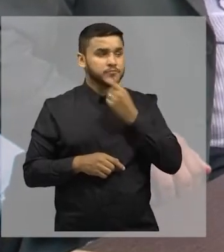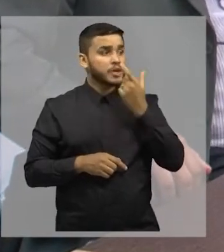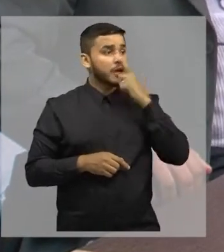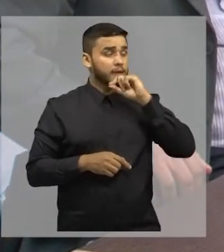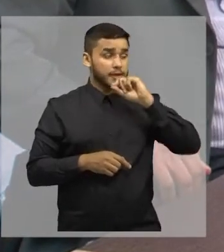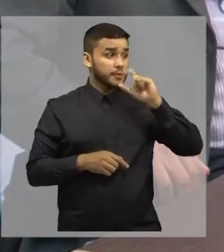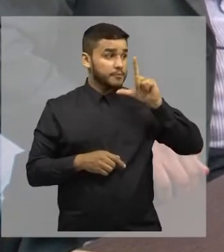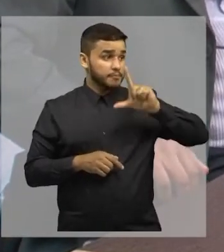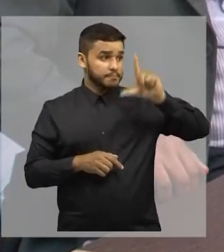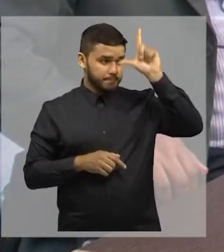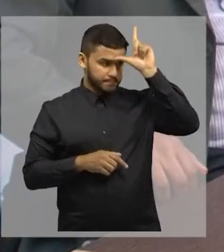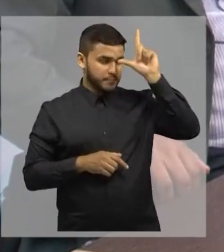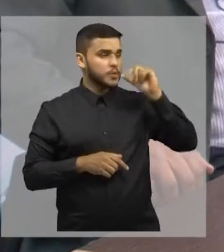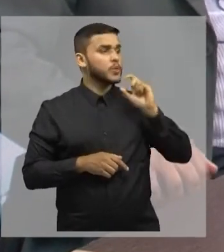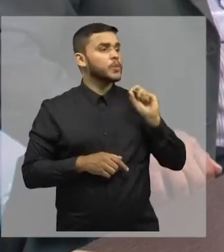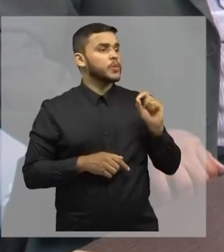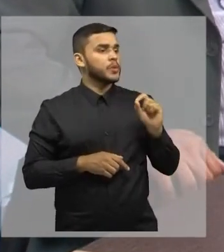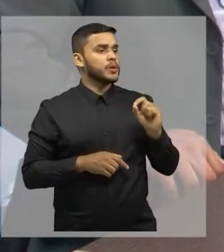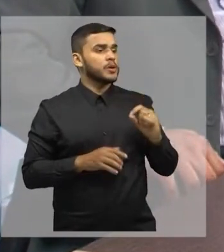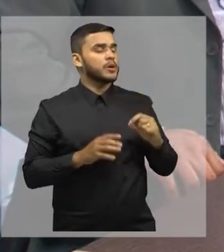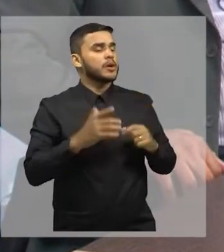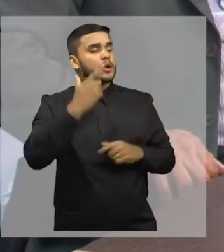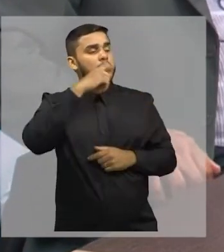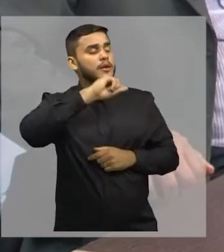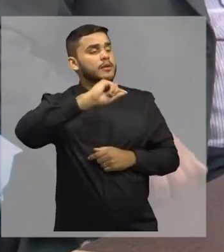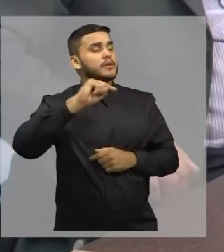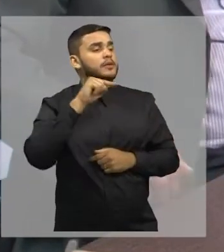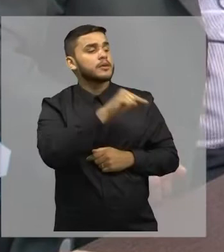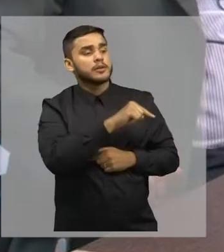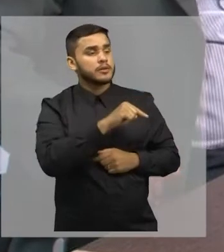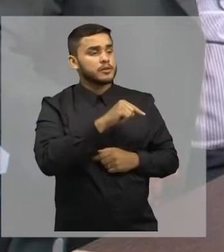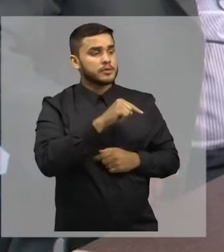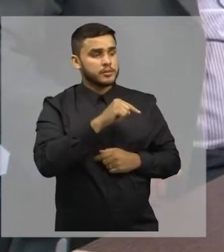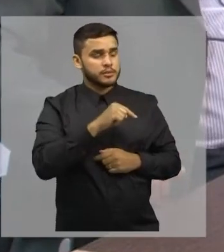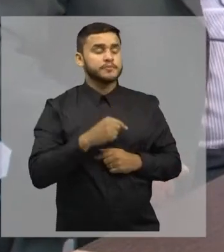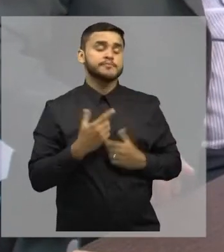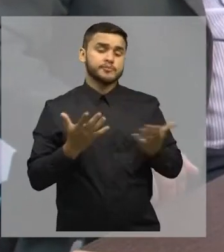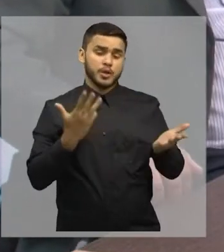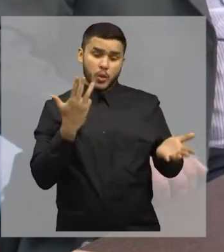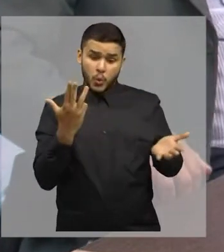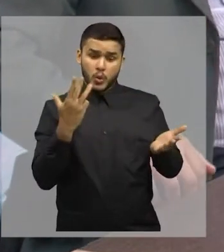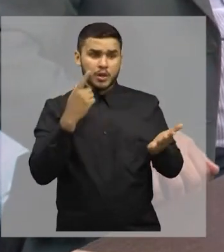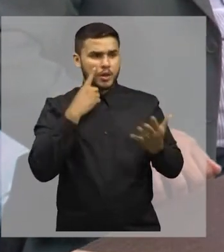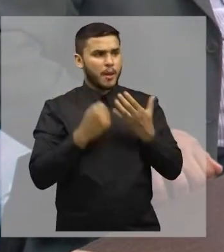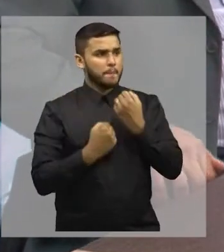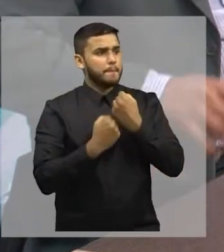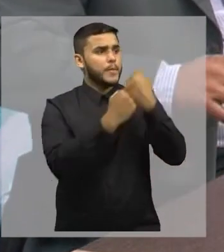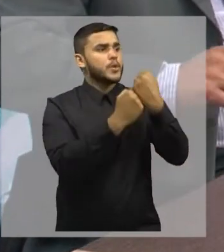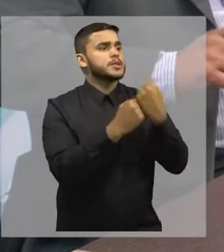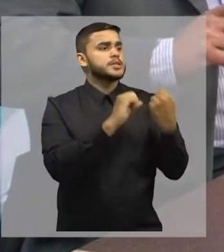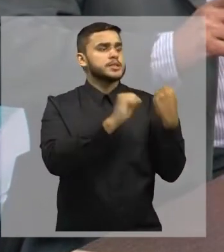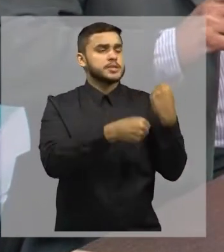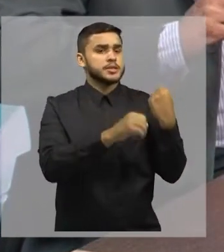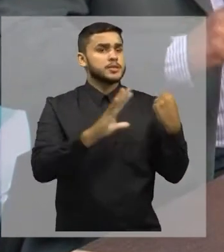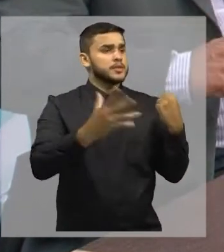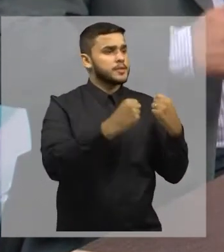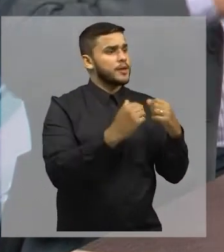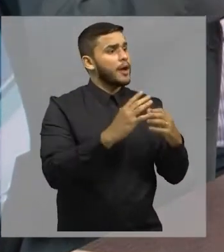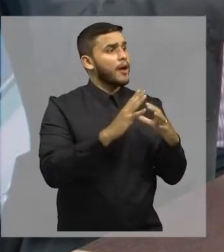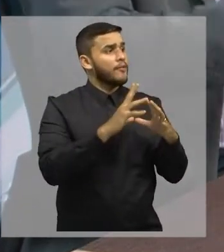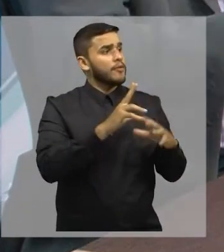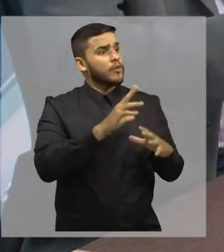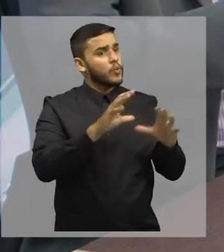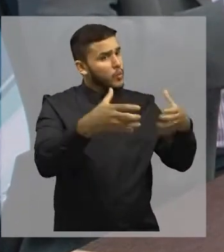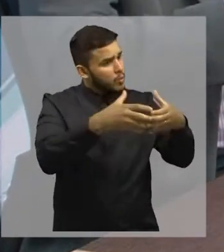liderança carismática do conceito weberiano, né? Quer dizer, a liderança carismática, ela se faz